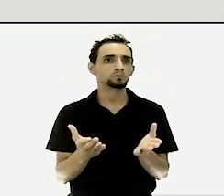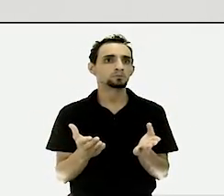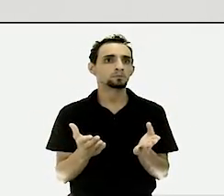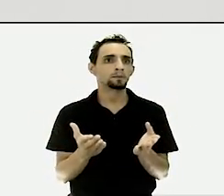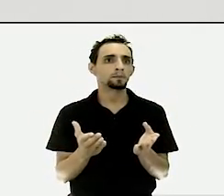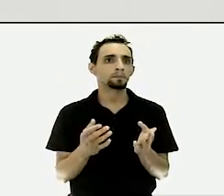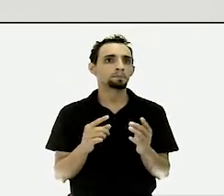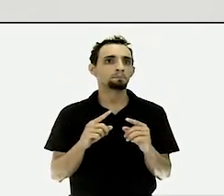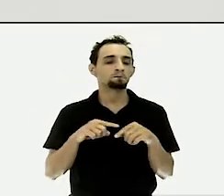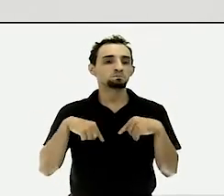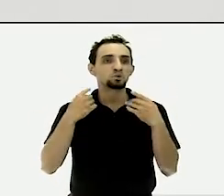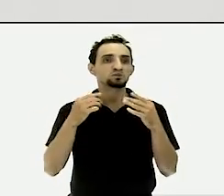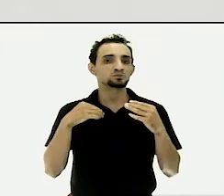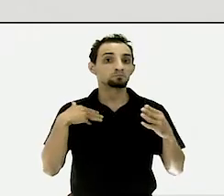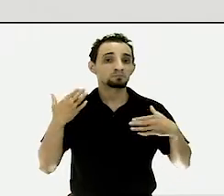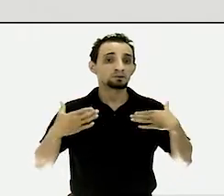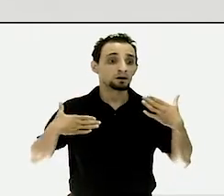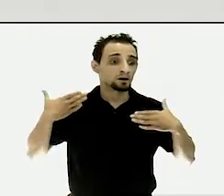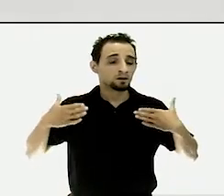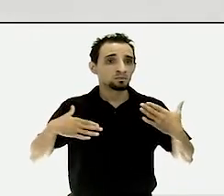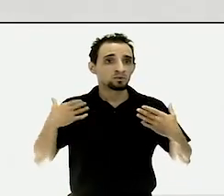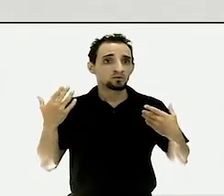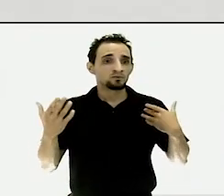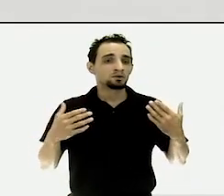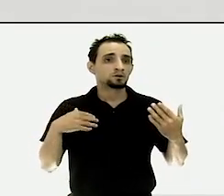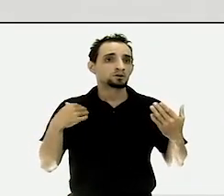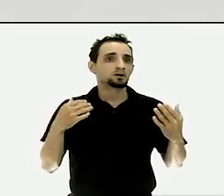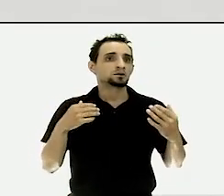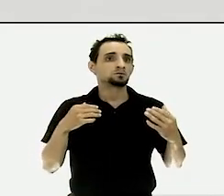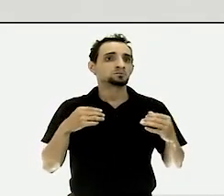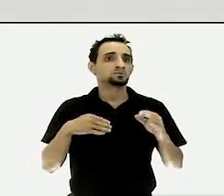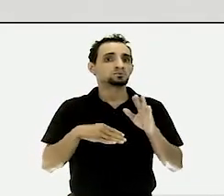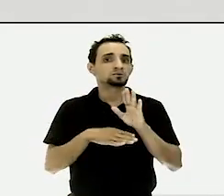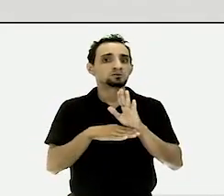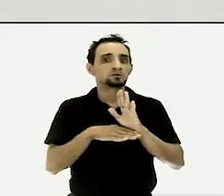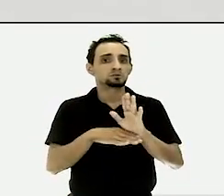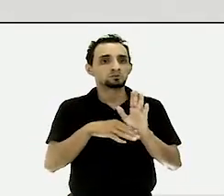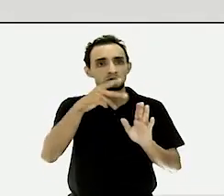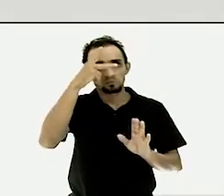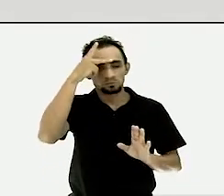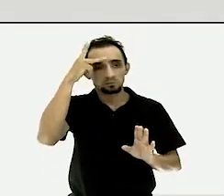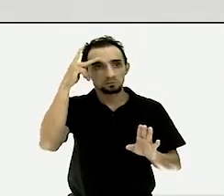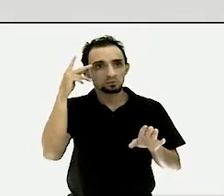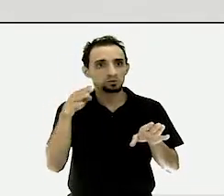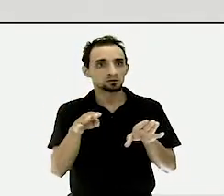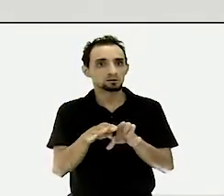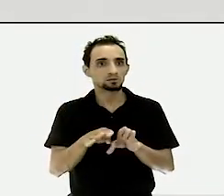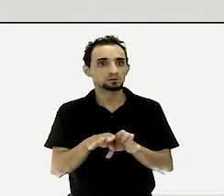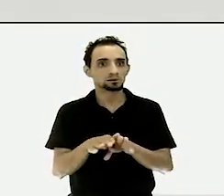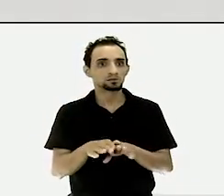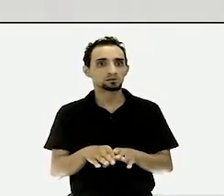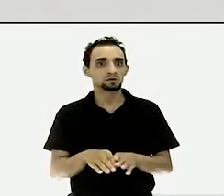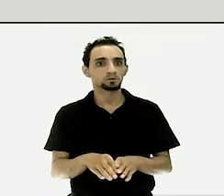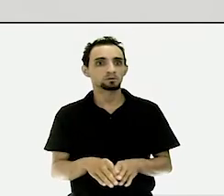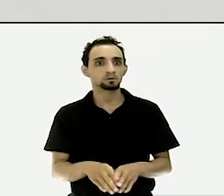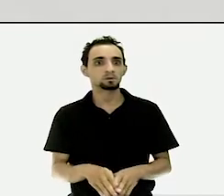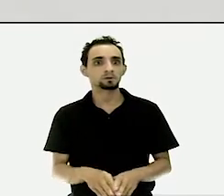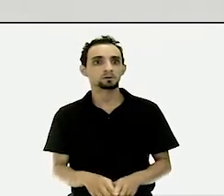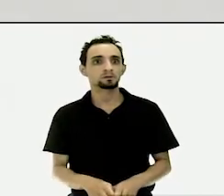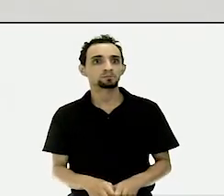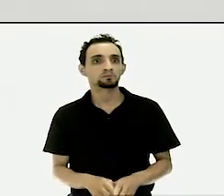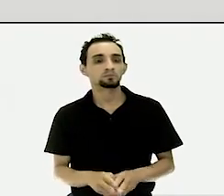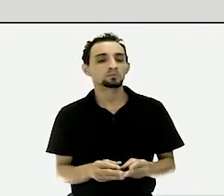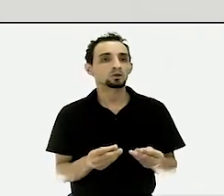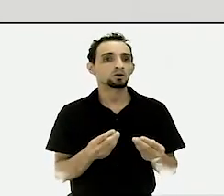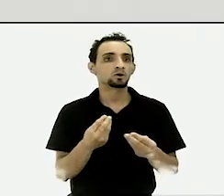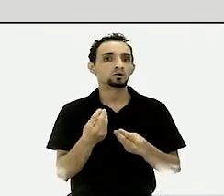coisa para se fazer, né? Então, quanto antes, né, presidente, conseguir se pôr em ordem, tá bom? Nós vamos colocar, é como se as pessoas estão indo embora e não estão